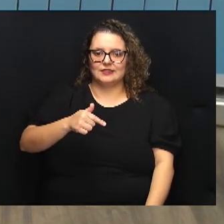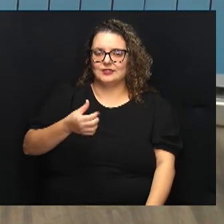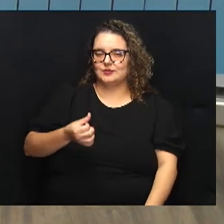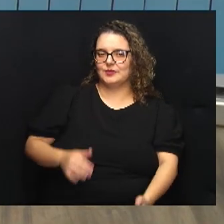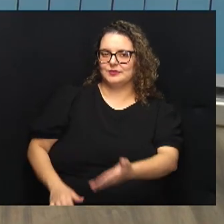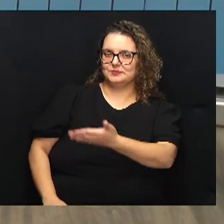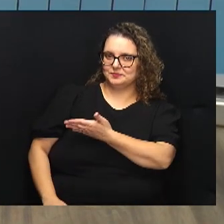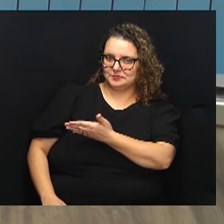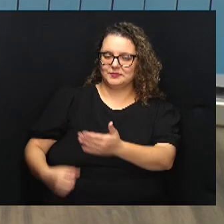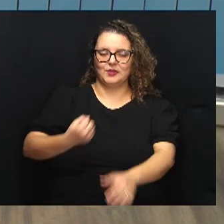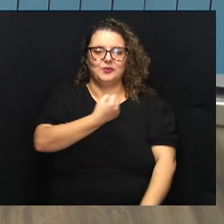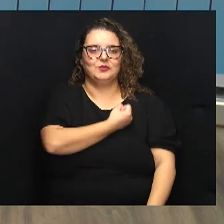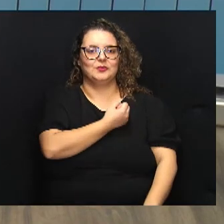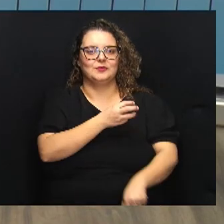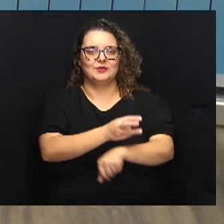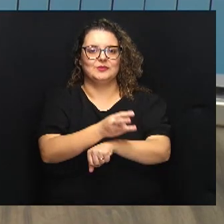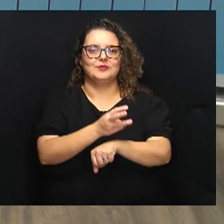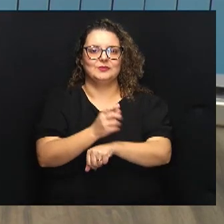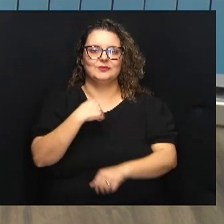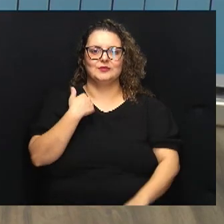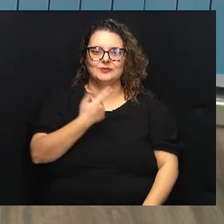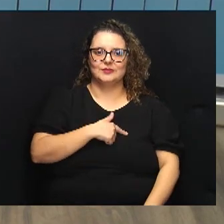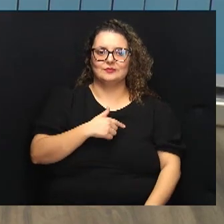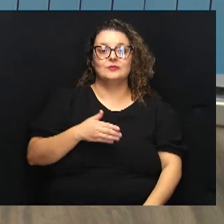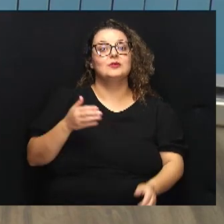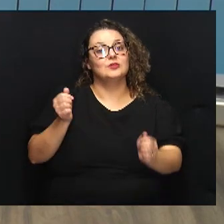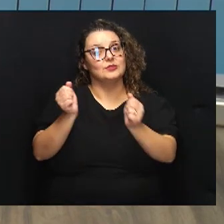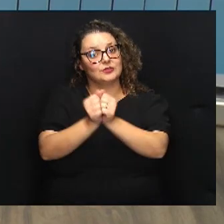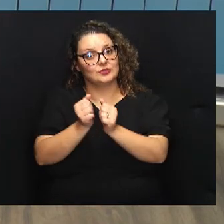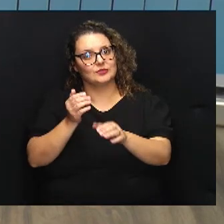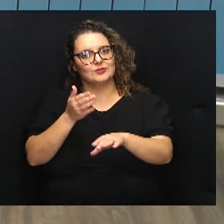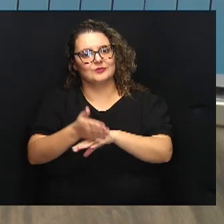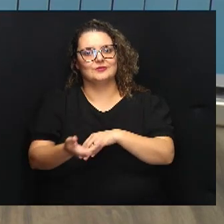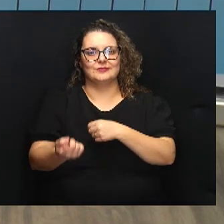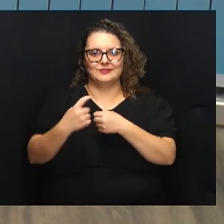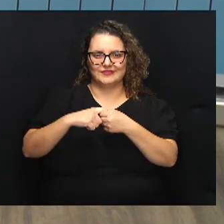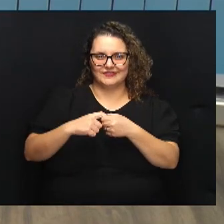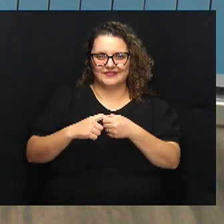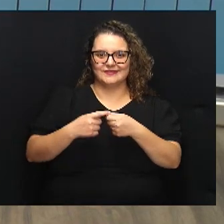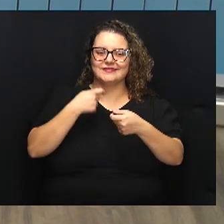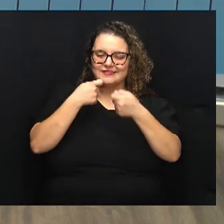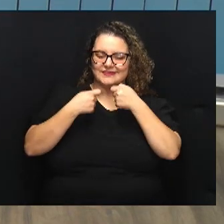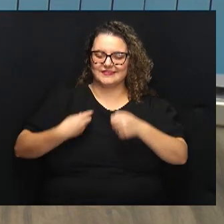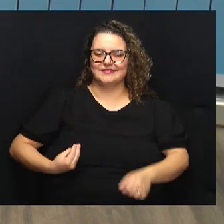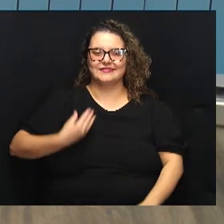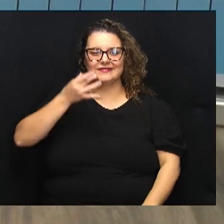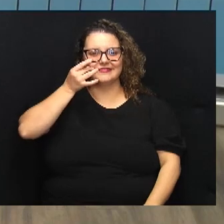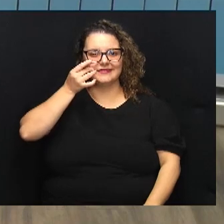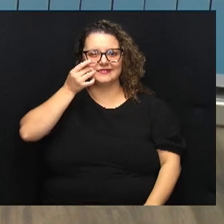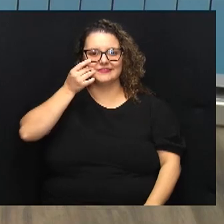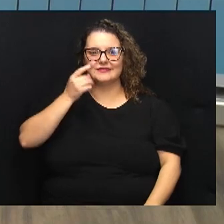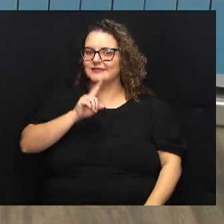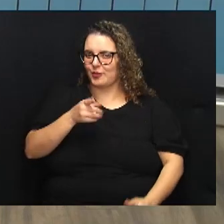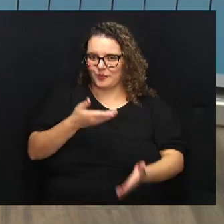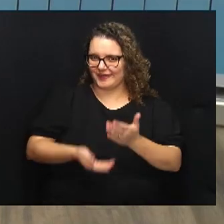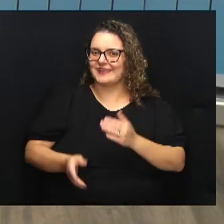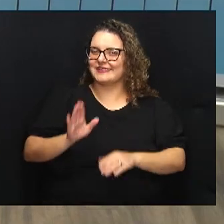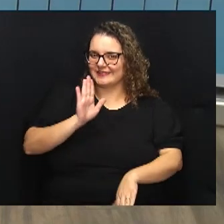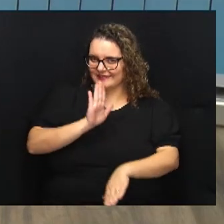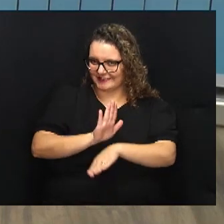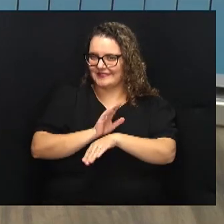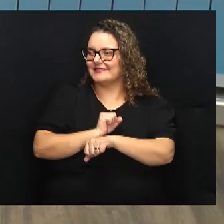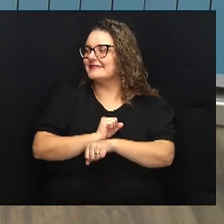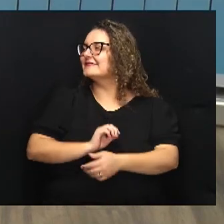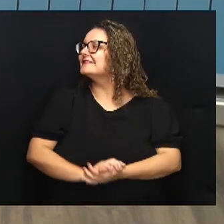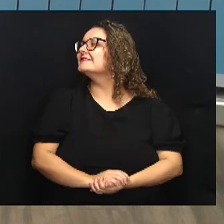978293776 é o número do nosso WhatsApp. Participe comigo e na volta tem entrevista ao vivo imperdível, hein? Não sai daí.